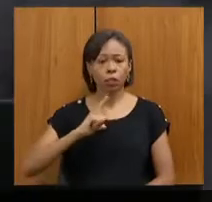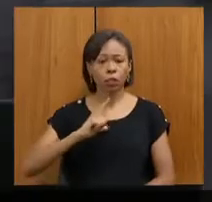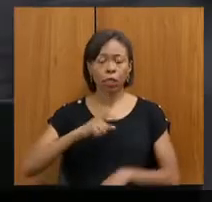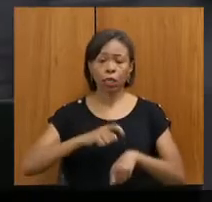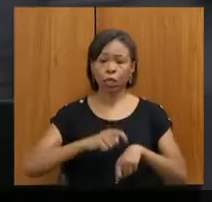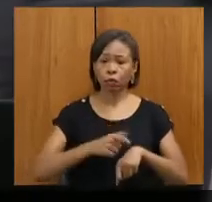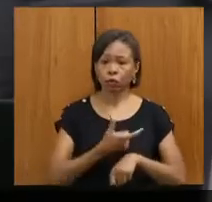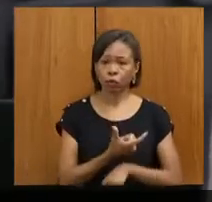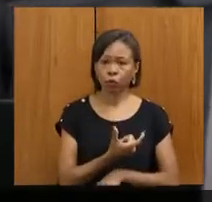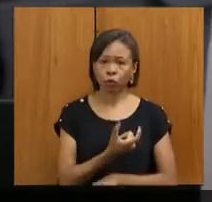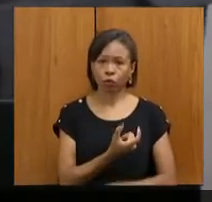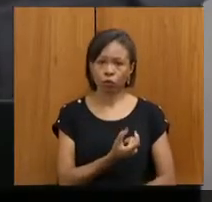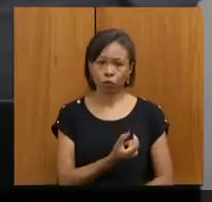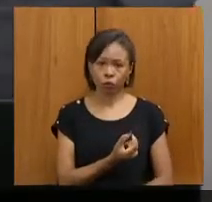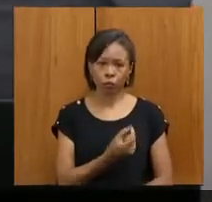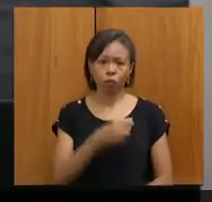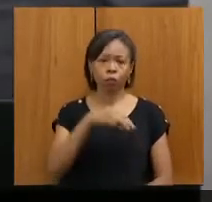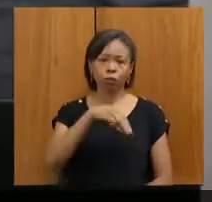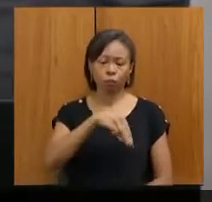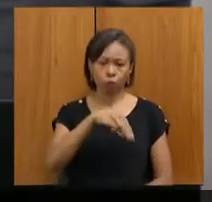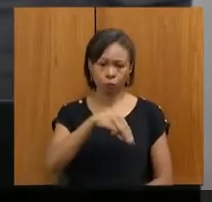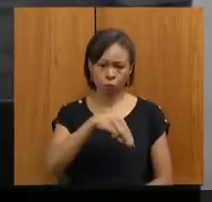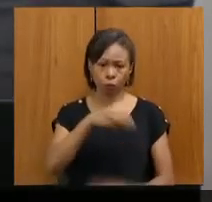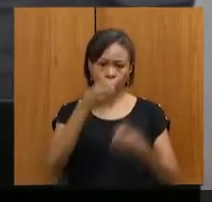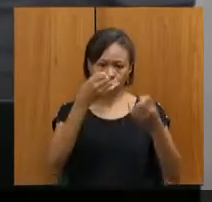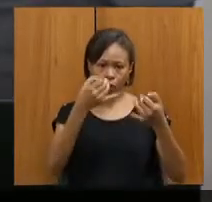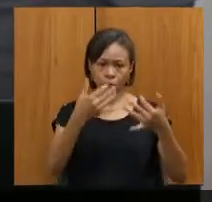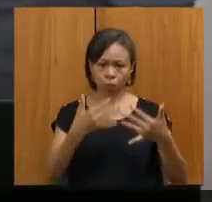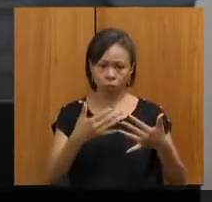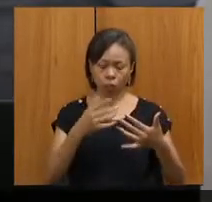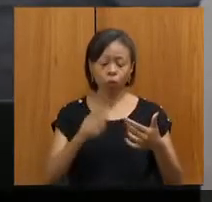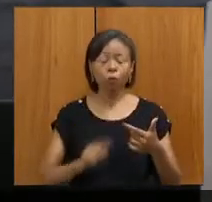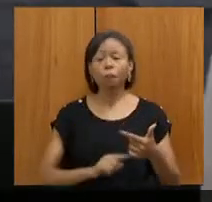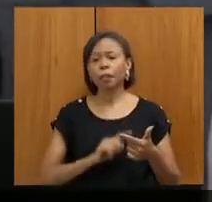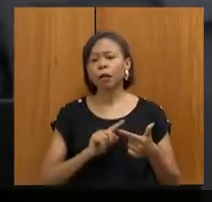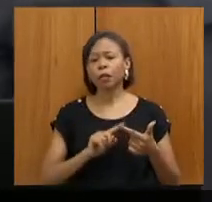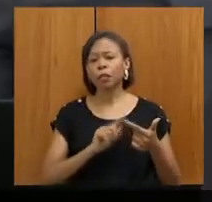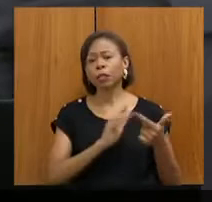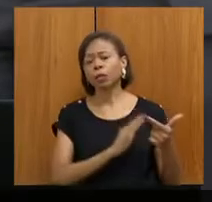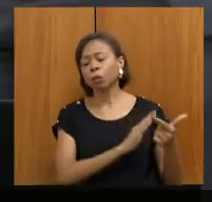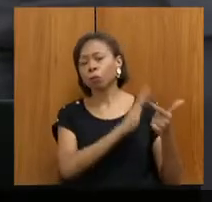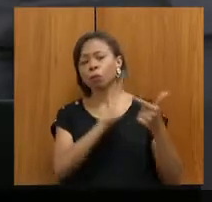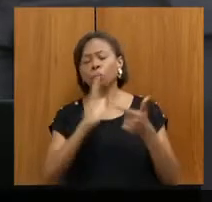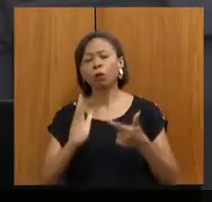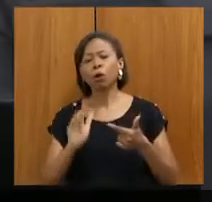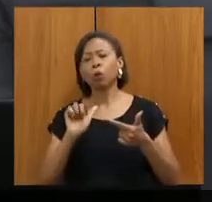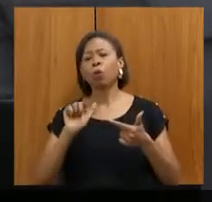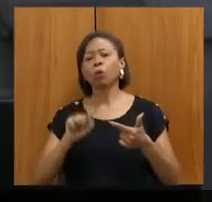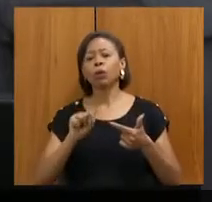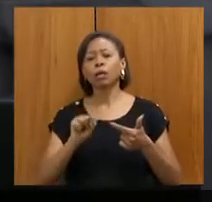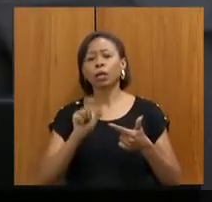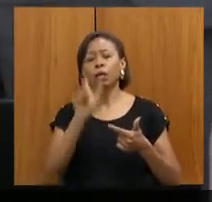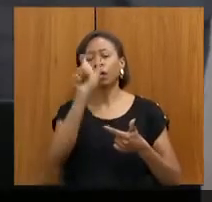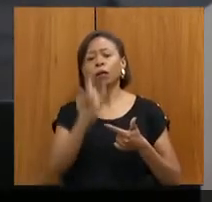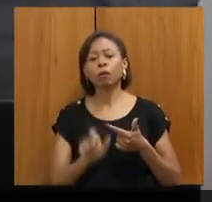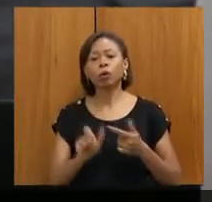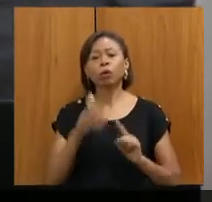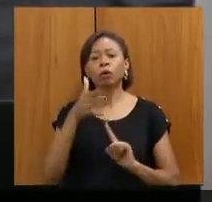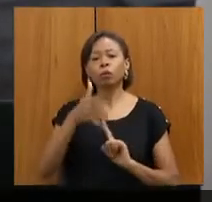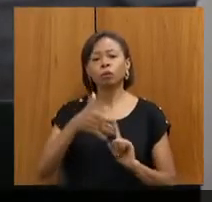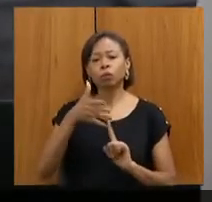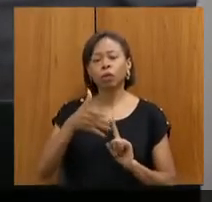20 minutos para sua exposição dois na sequência será concedida a palavra